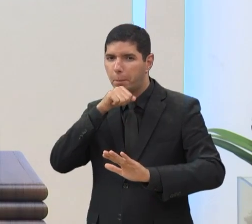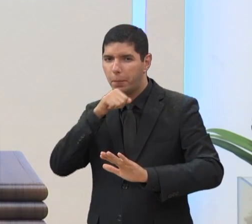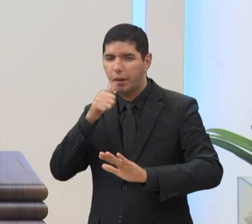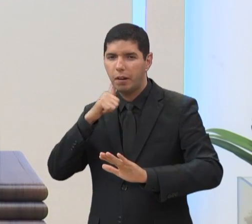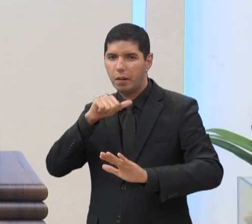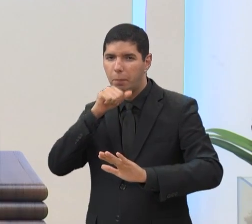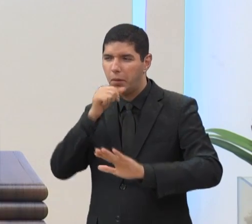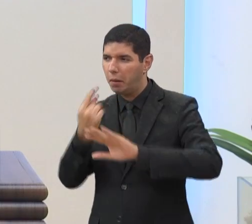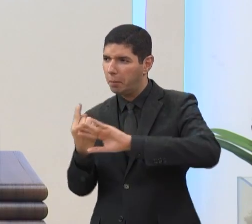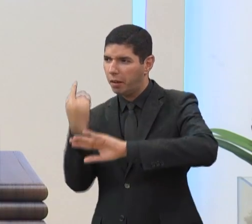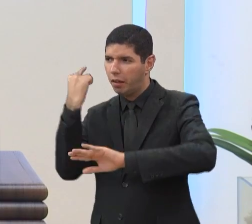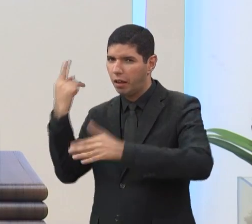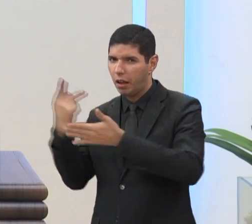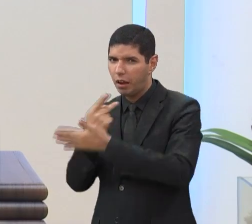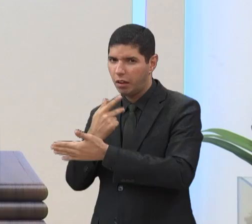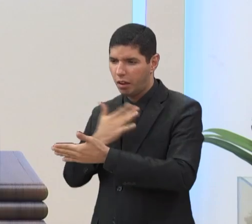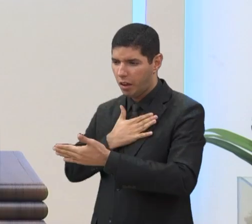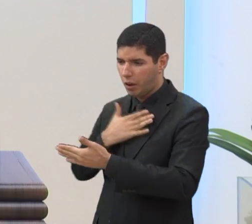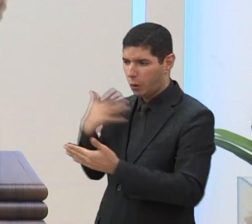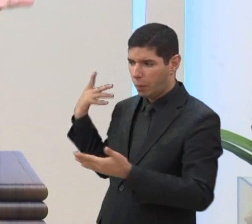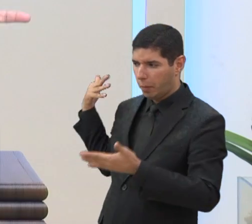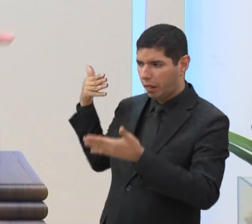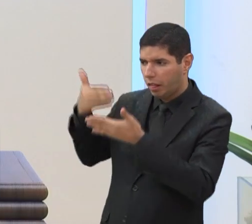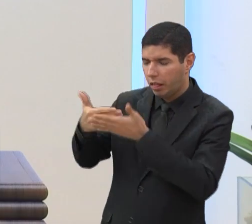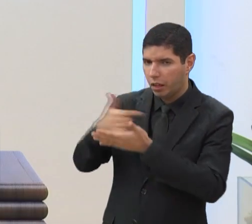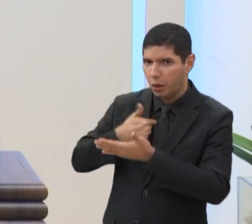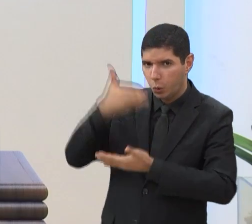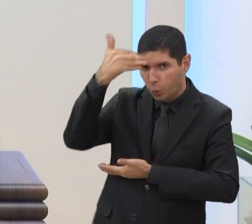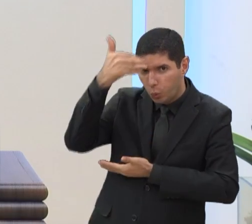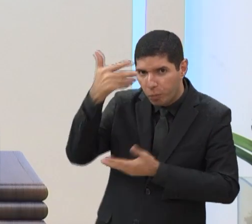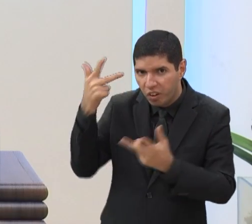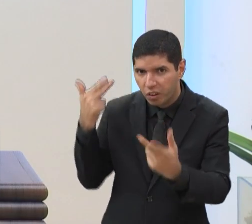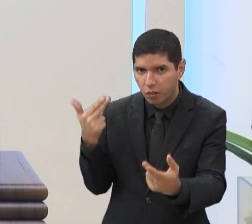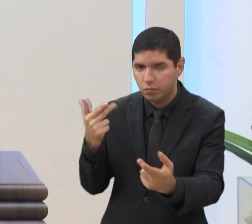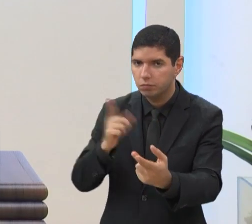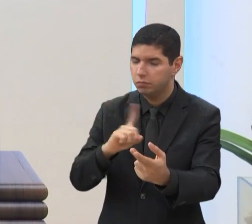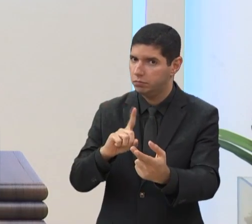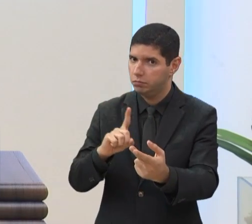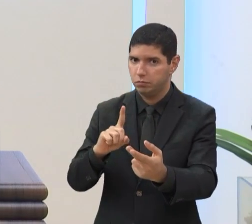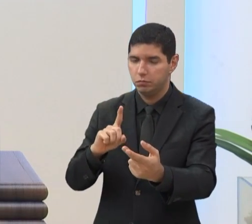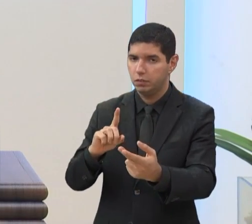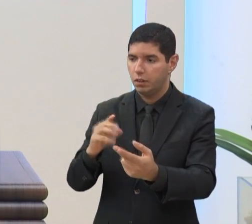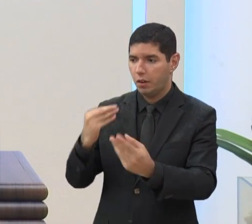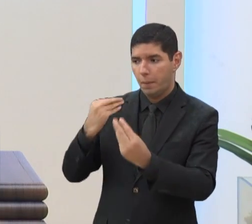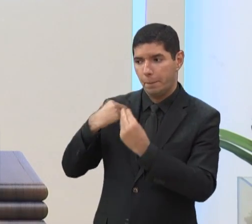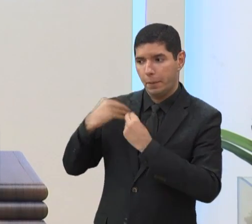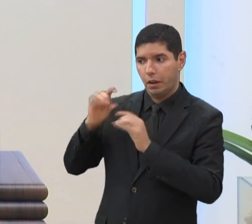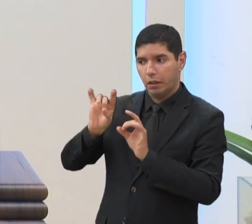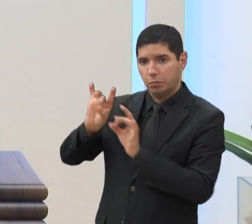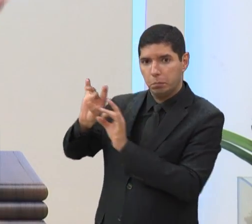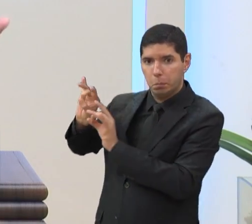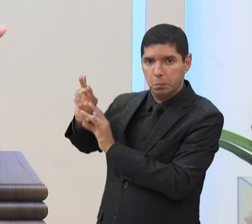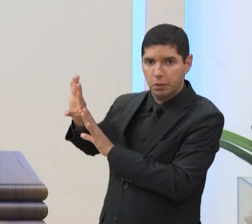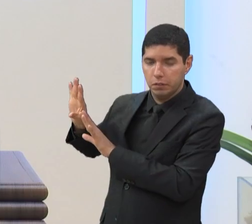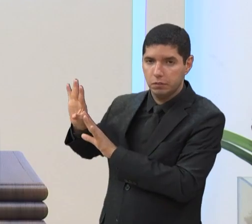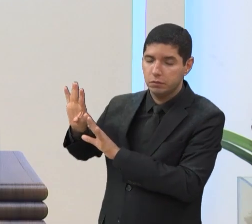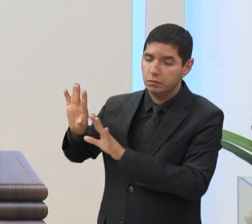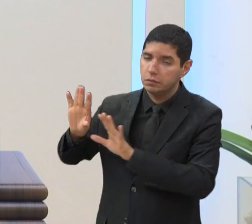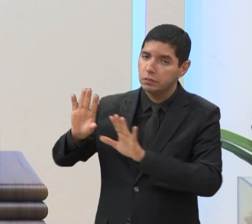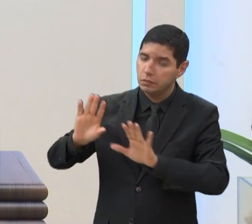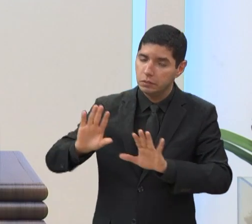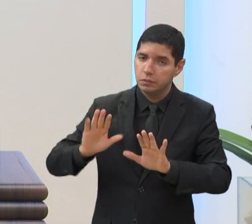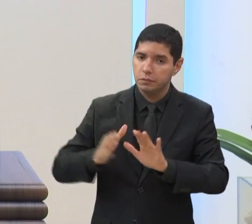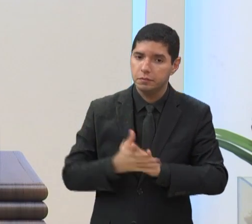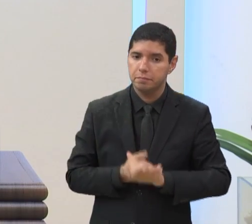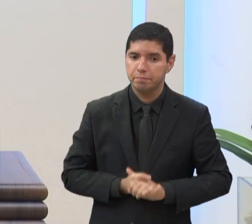dos seus erros. Ninguém paga pelo pecado de outro, não. Pode sofrer consequências diante